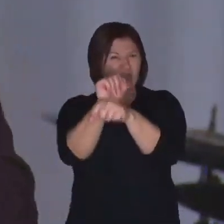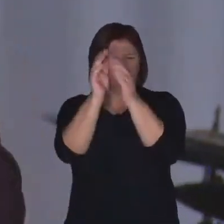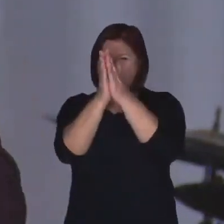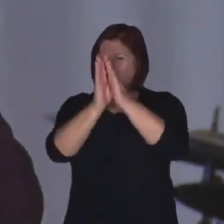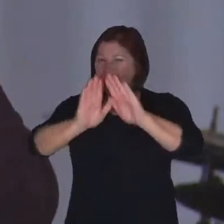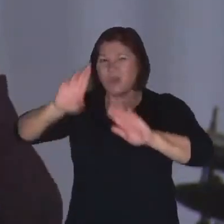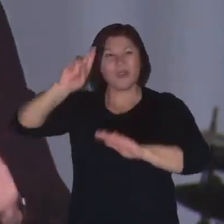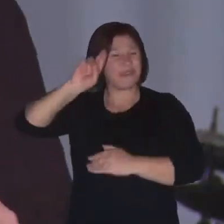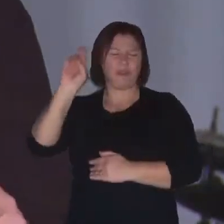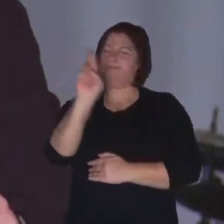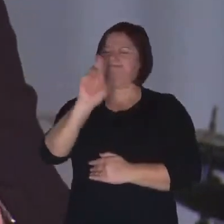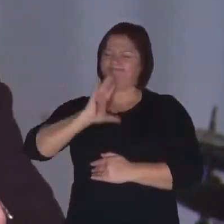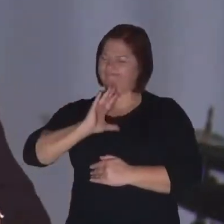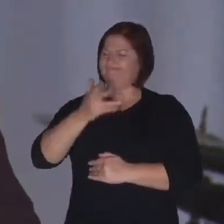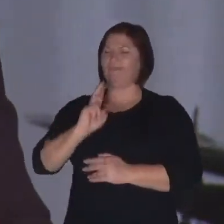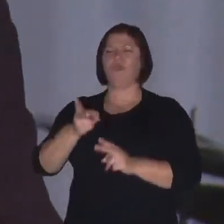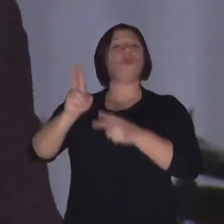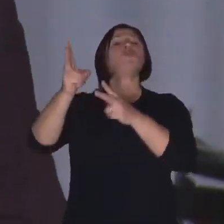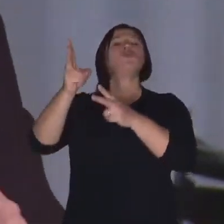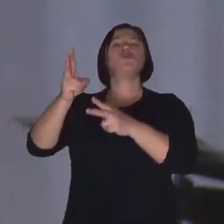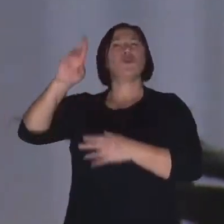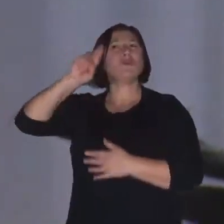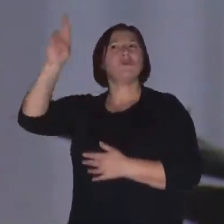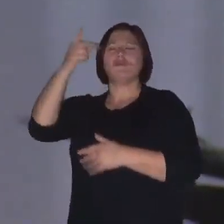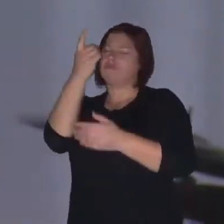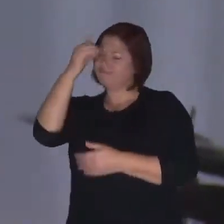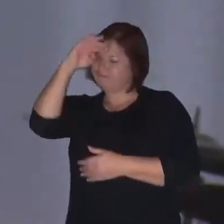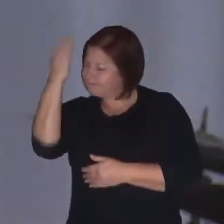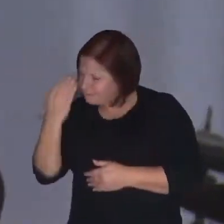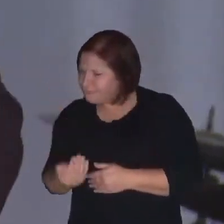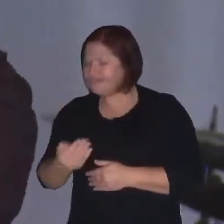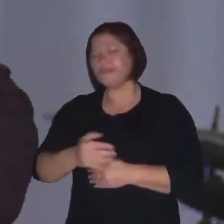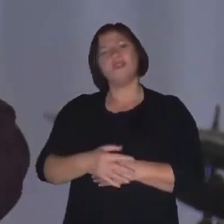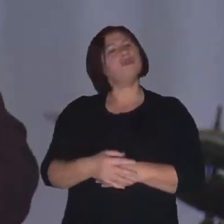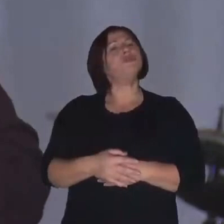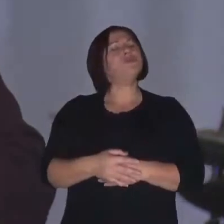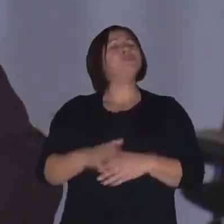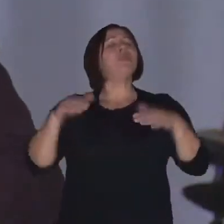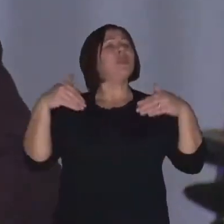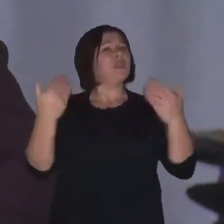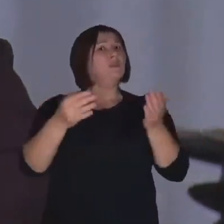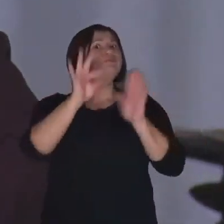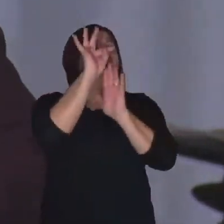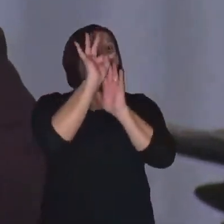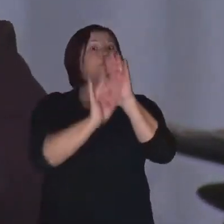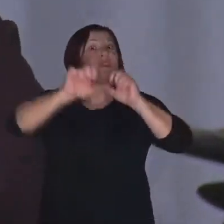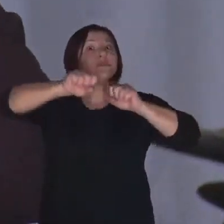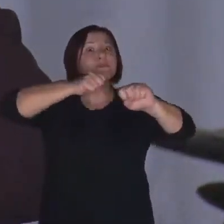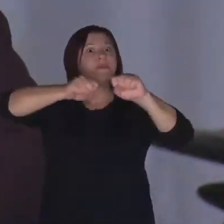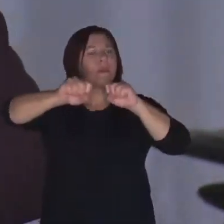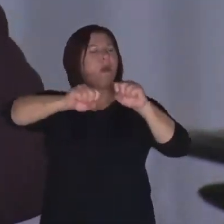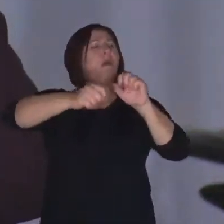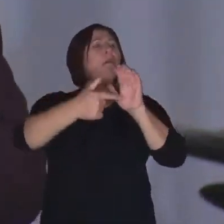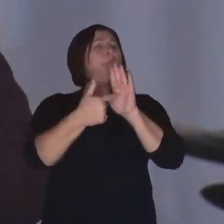Ou seja, nesses poucos versos, dá para a gente perceber um pouco de como estava a alma